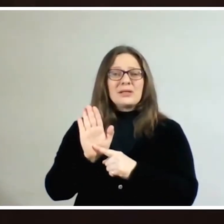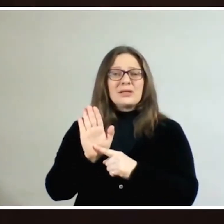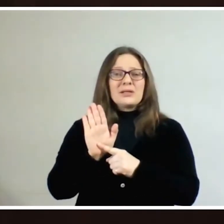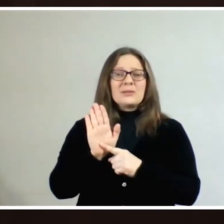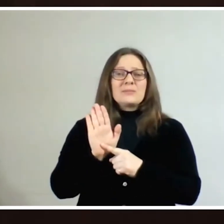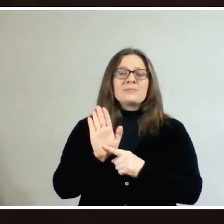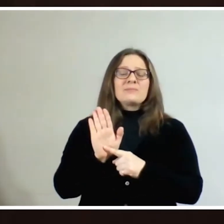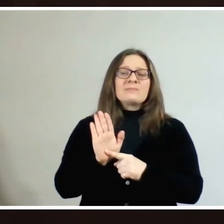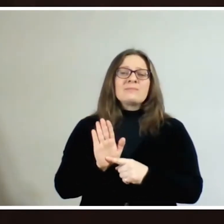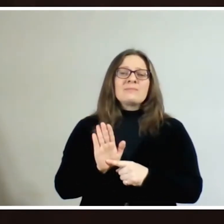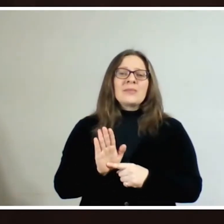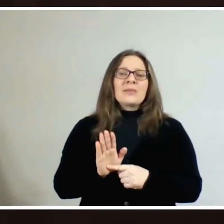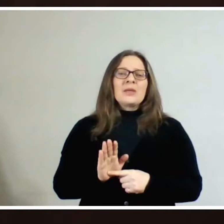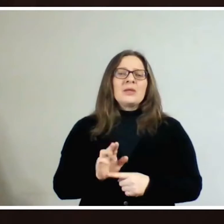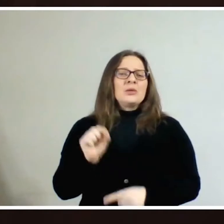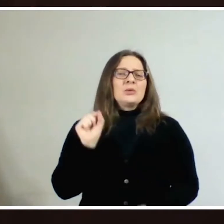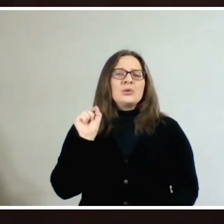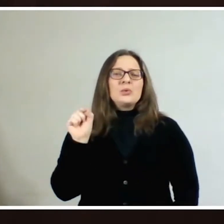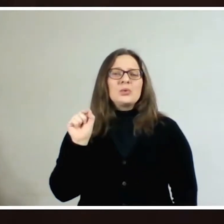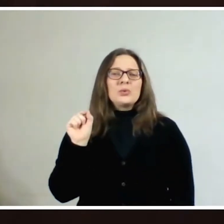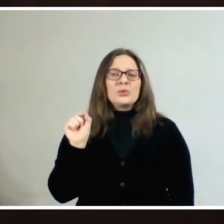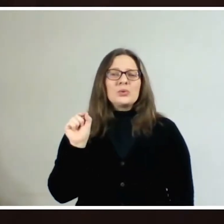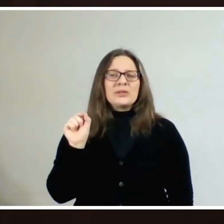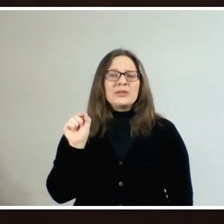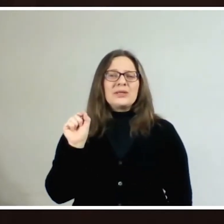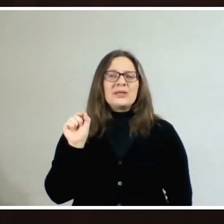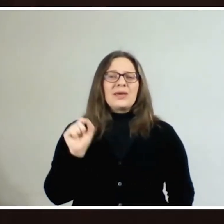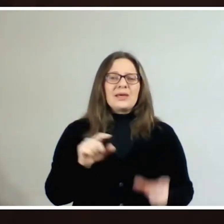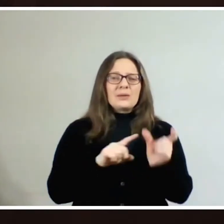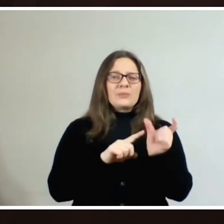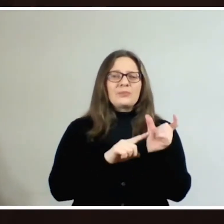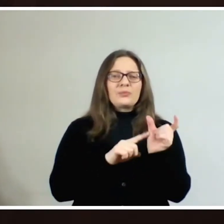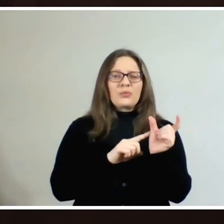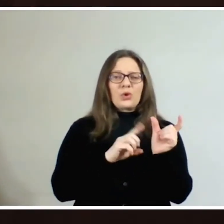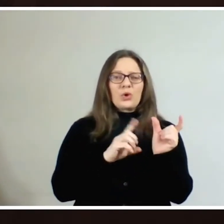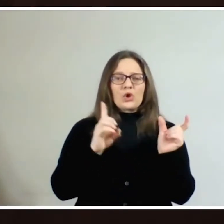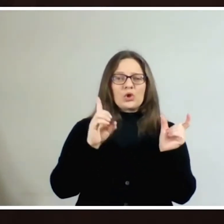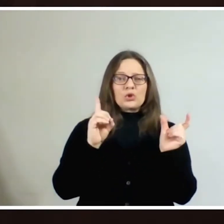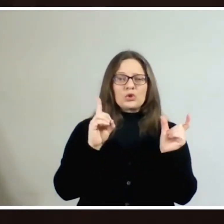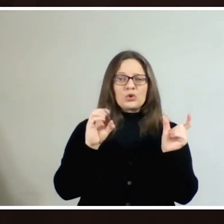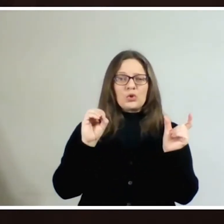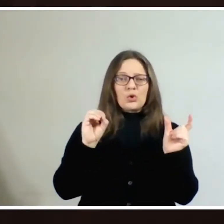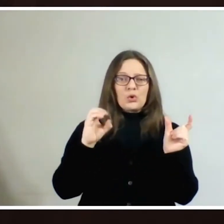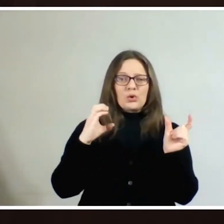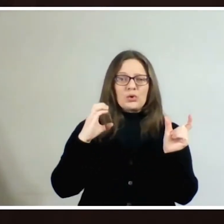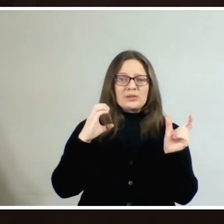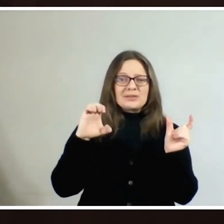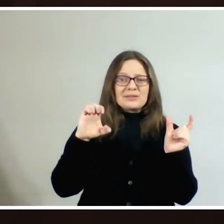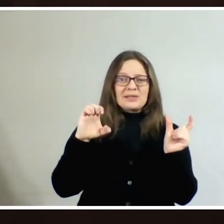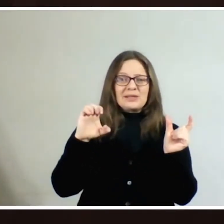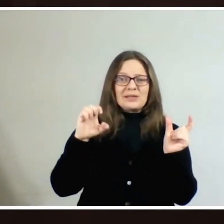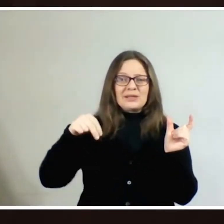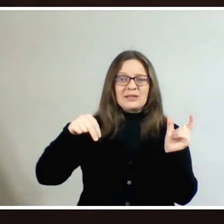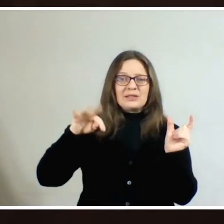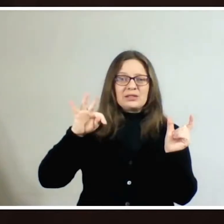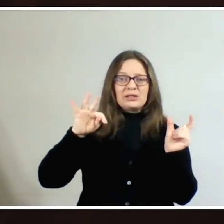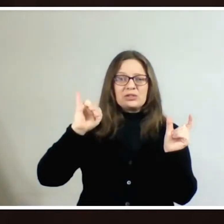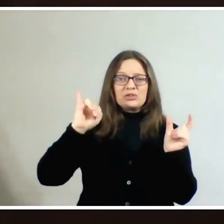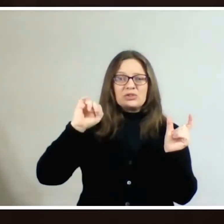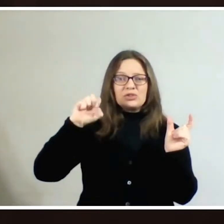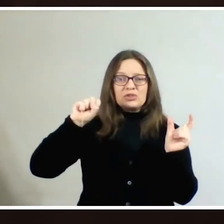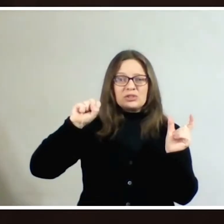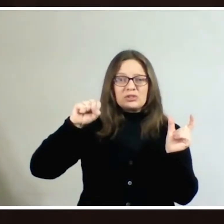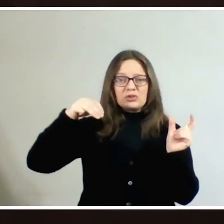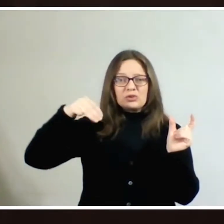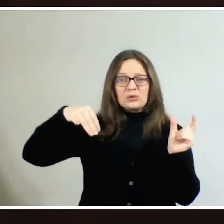Então, que é docetismo, tá? Que é docetismo? Os docetas, que são os